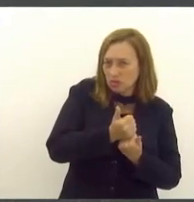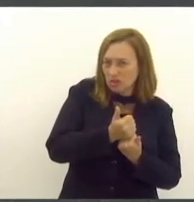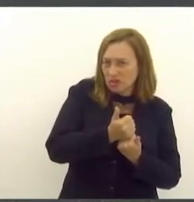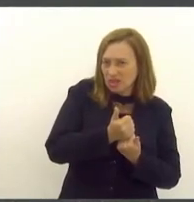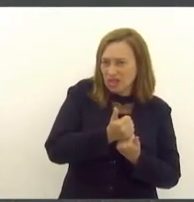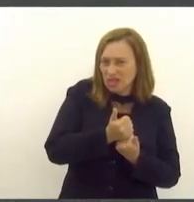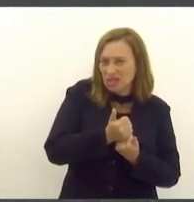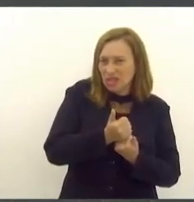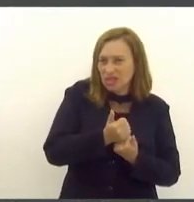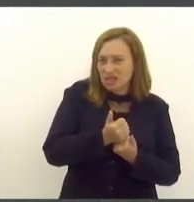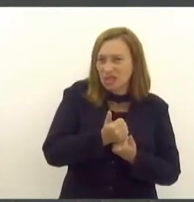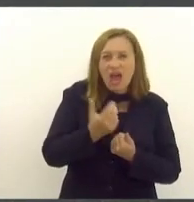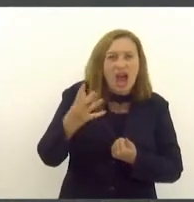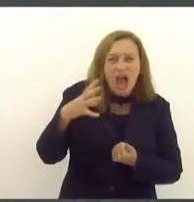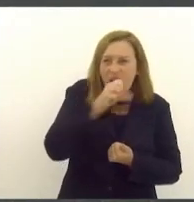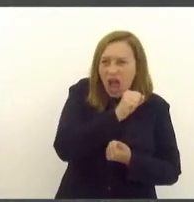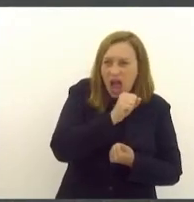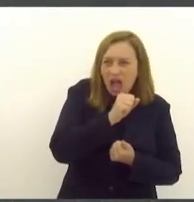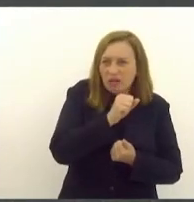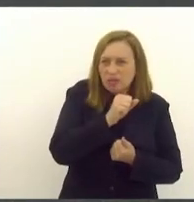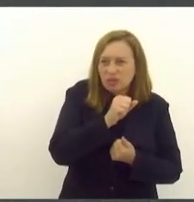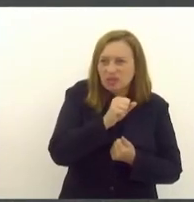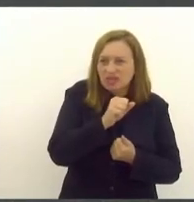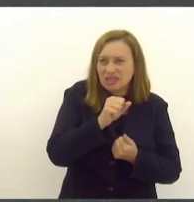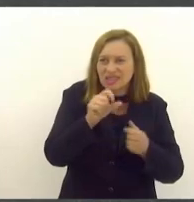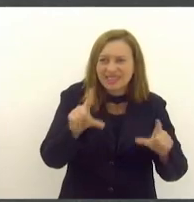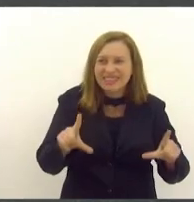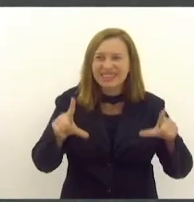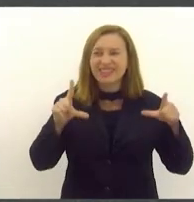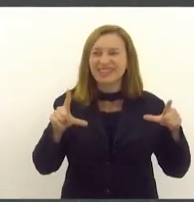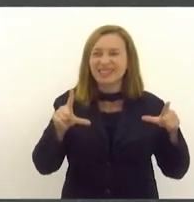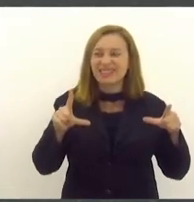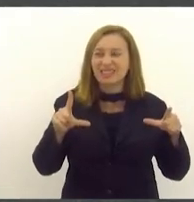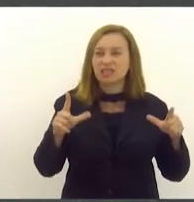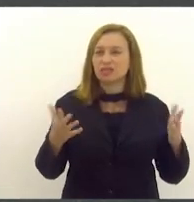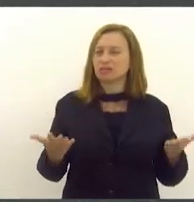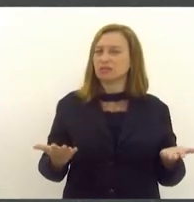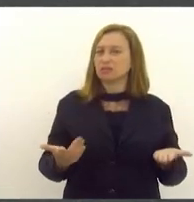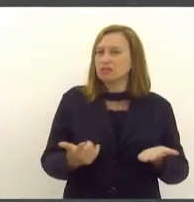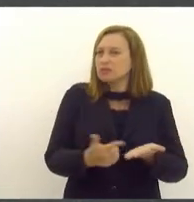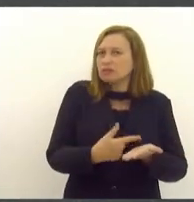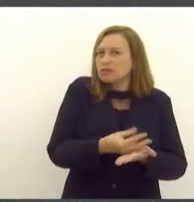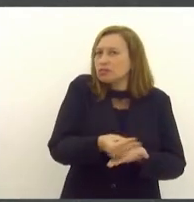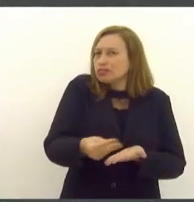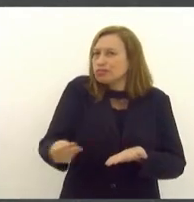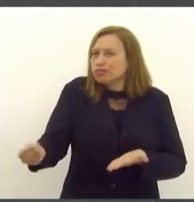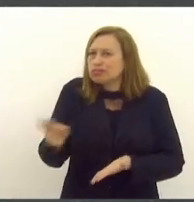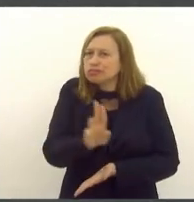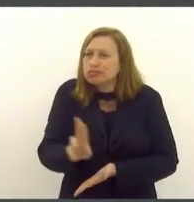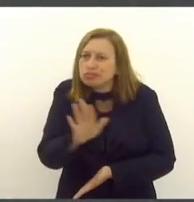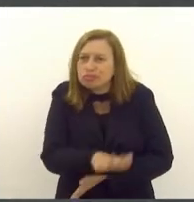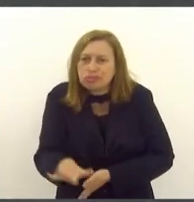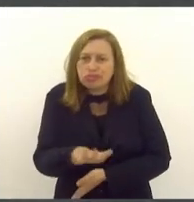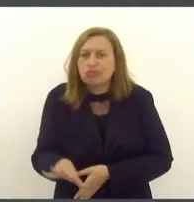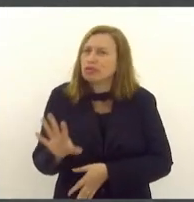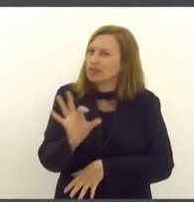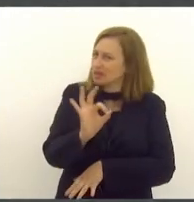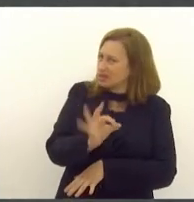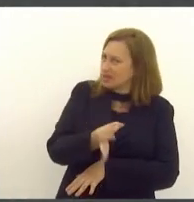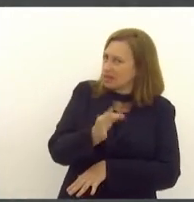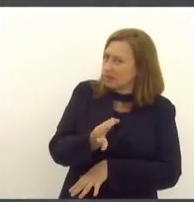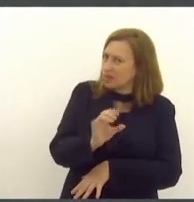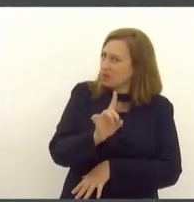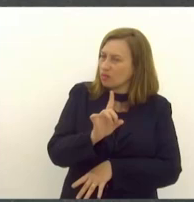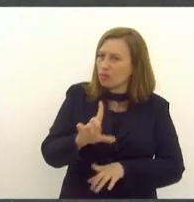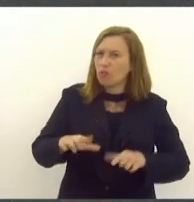fazer imediatamente uma autopromoção desse nível um nível baixíssimo usando as crianças porque claramente isso não